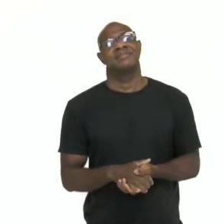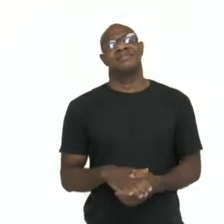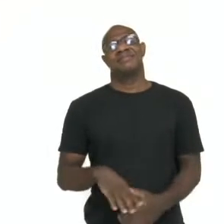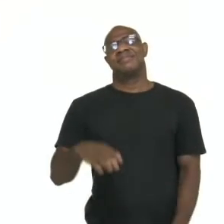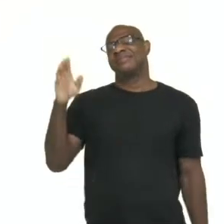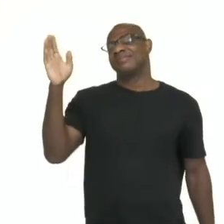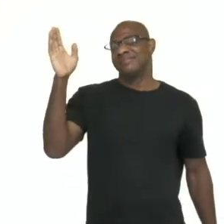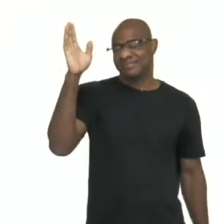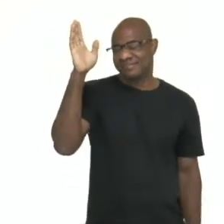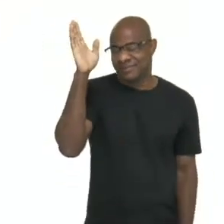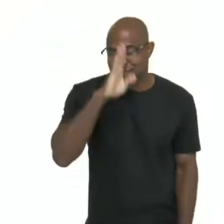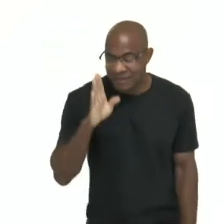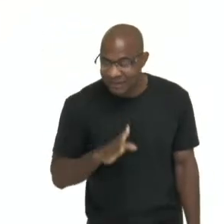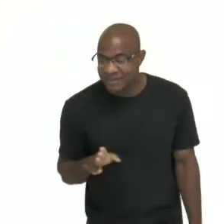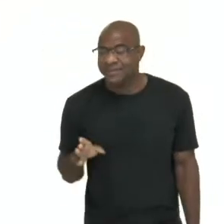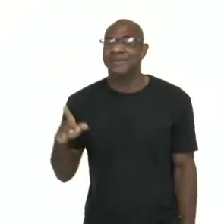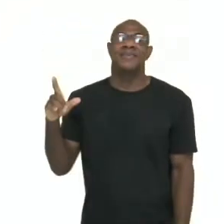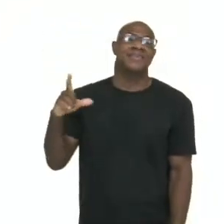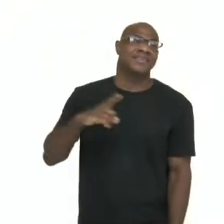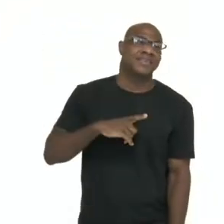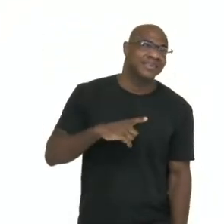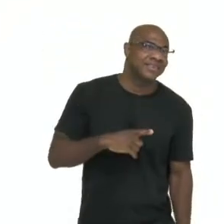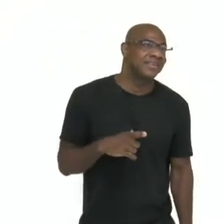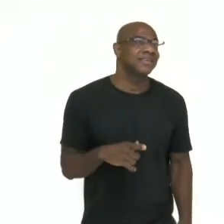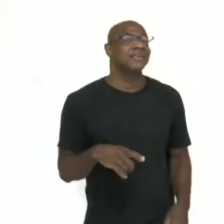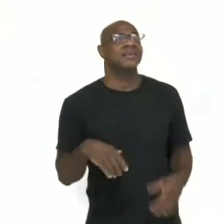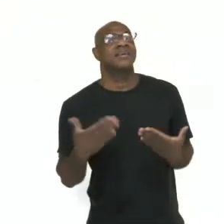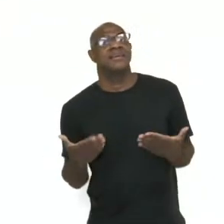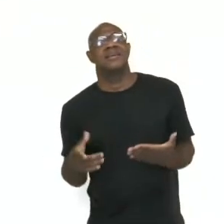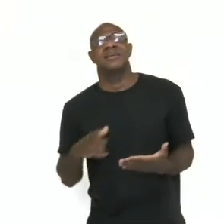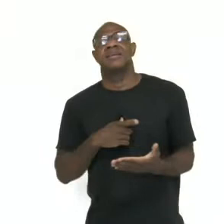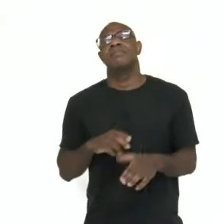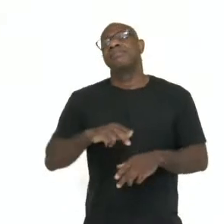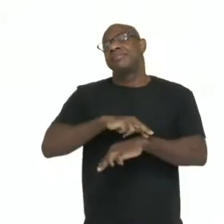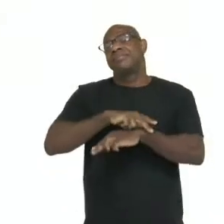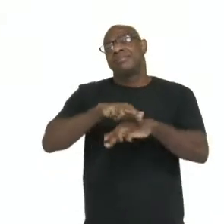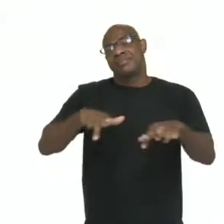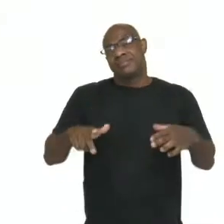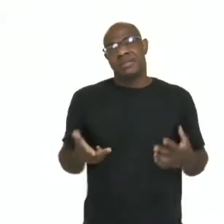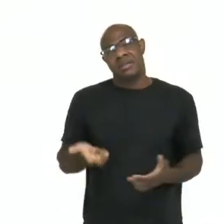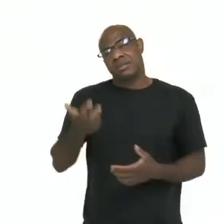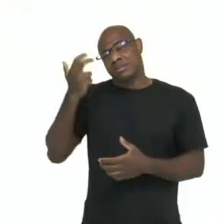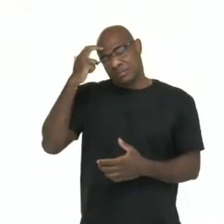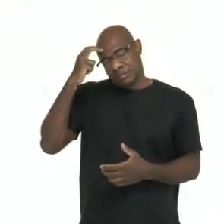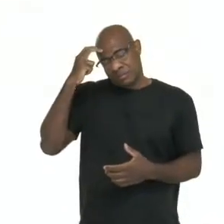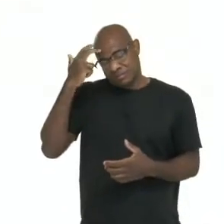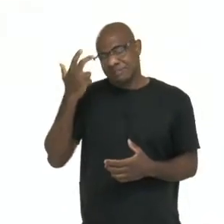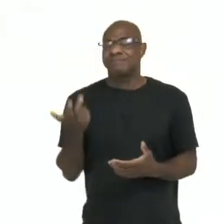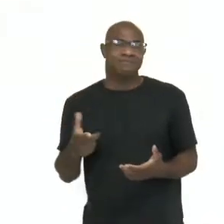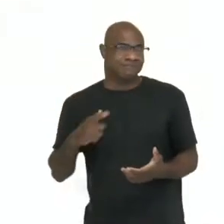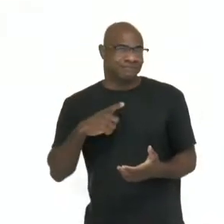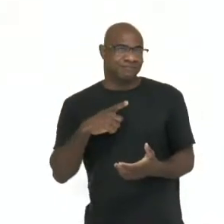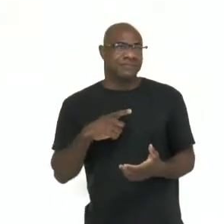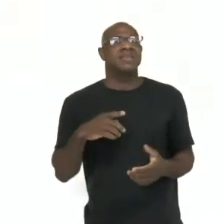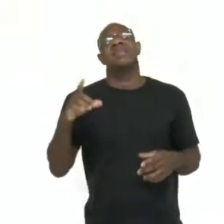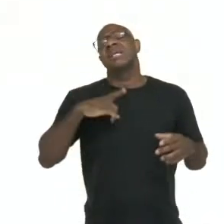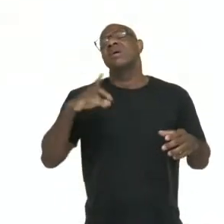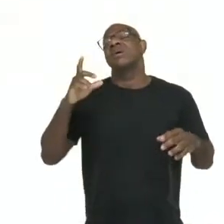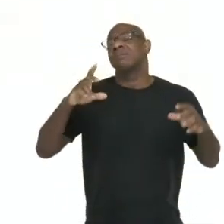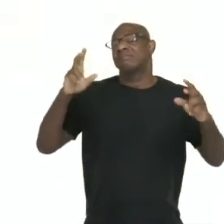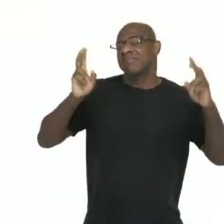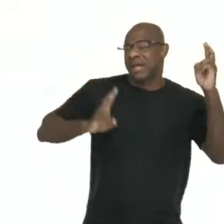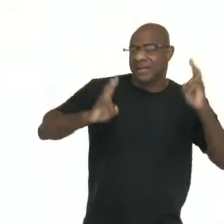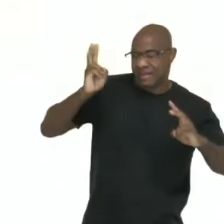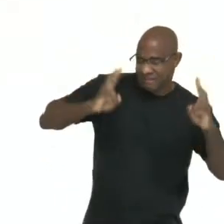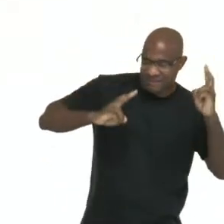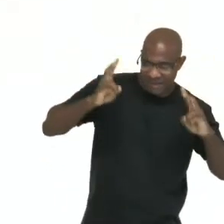rua tem como importantes referências, né, desde sempre as grandes manifestações culturais populares, né, como, por exemplo, o Carnaval, Bumba Meu